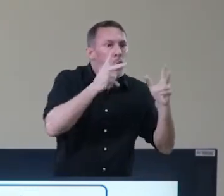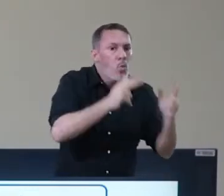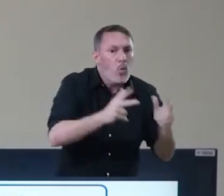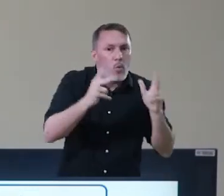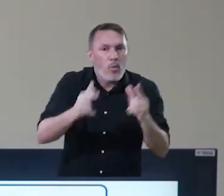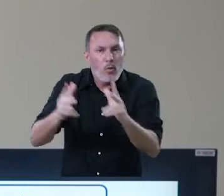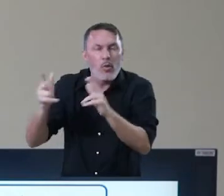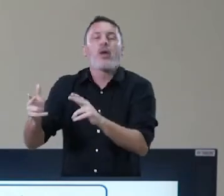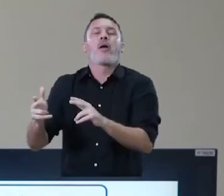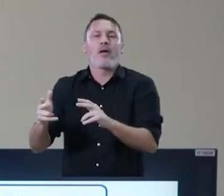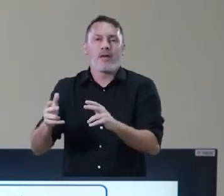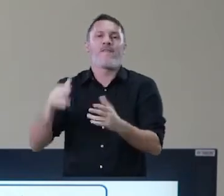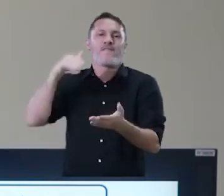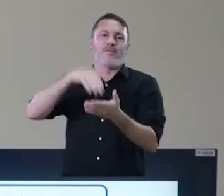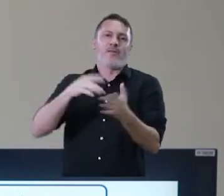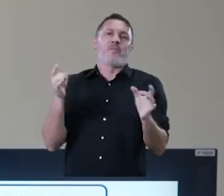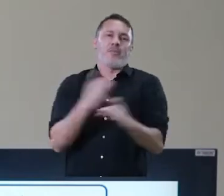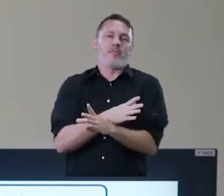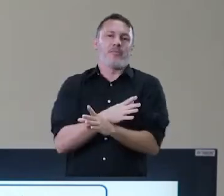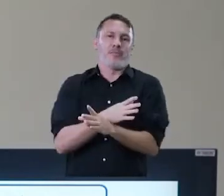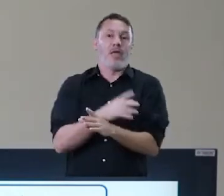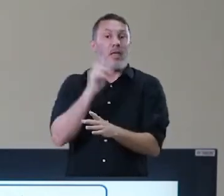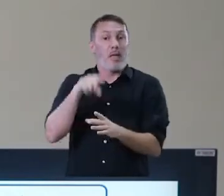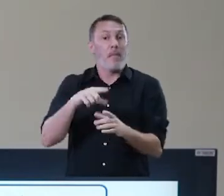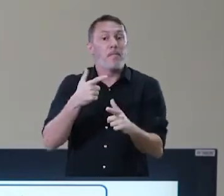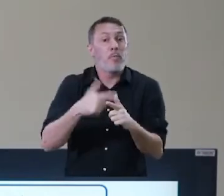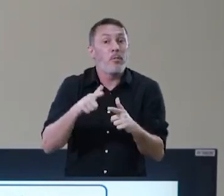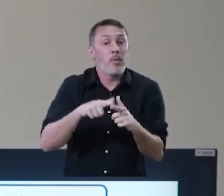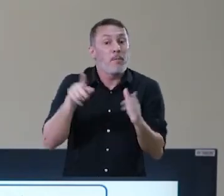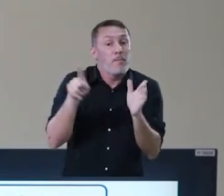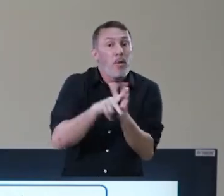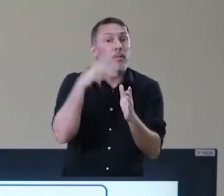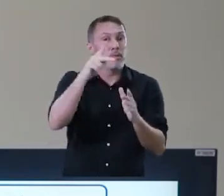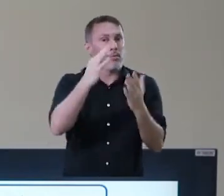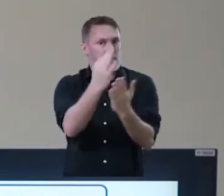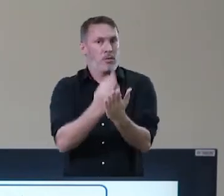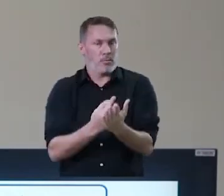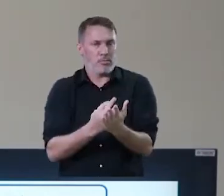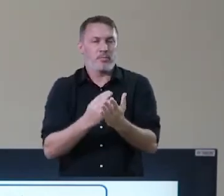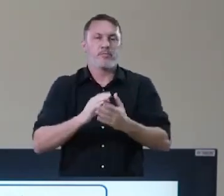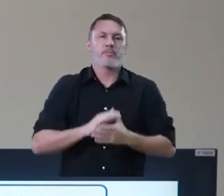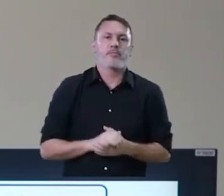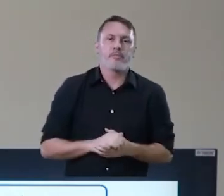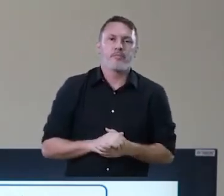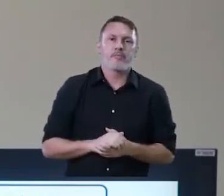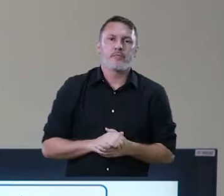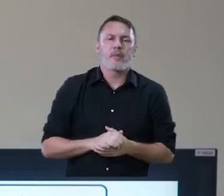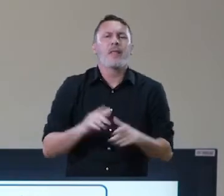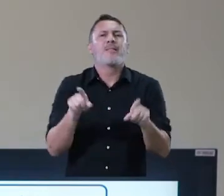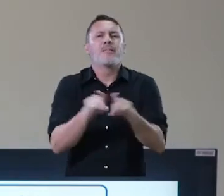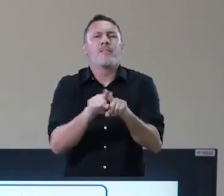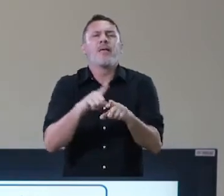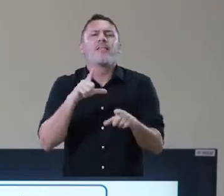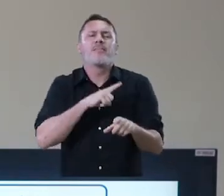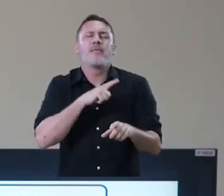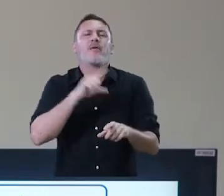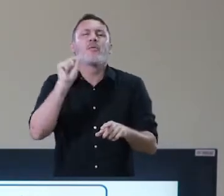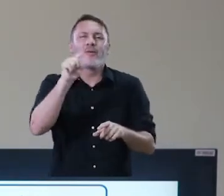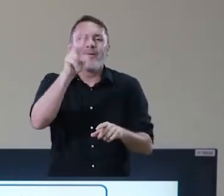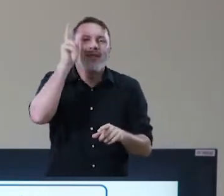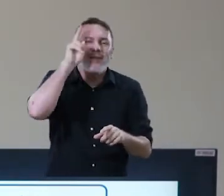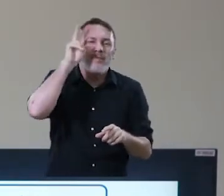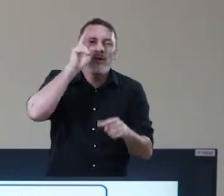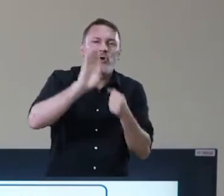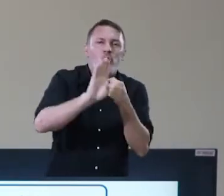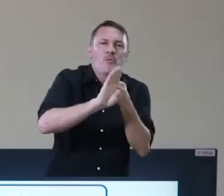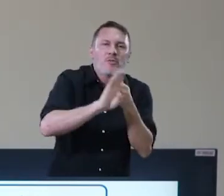articulada com o seu texto. Com as problemáticas que foram levantadas no seu texto. Beleza? E ela precisa ser concreta. O que é concreto?